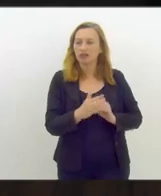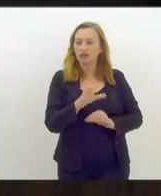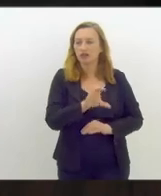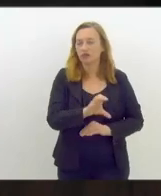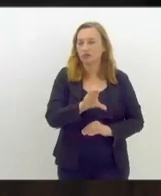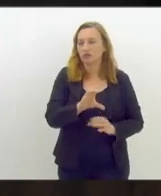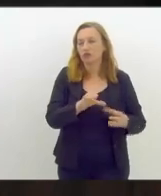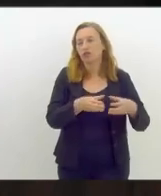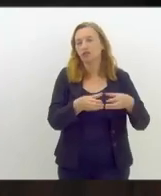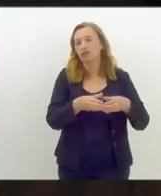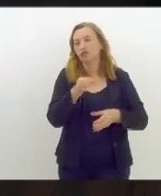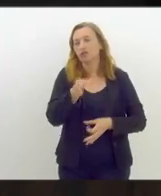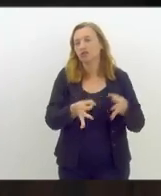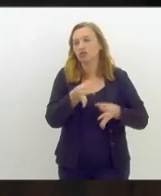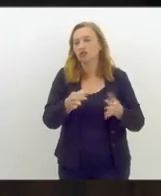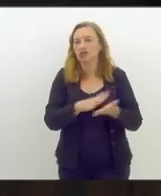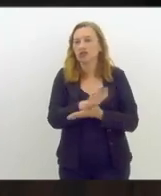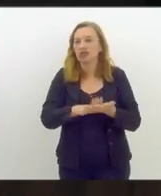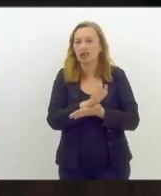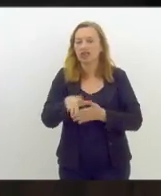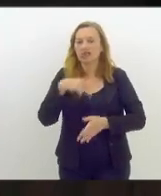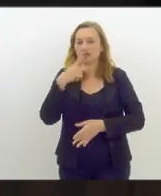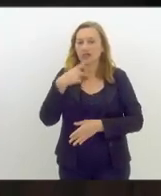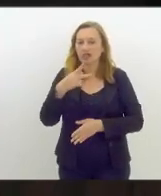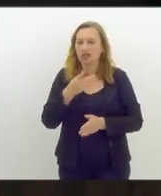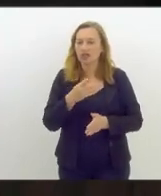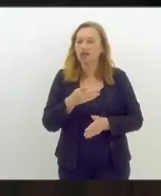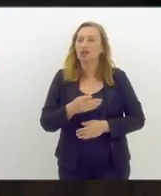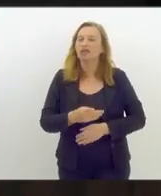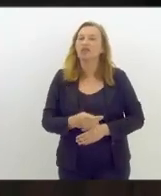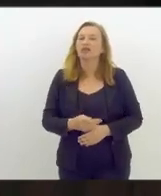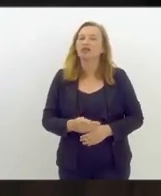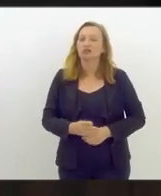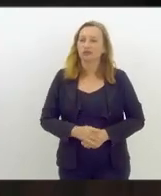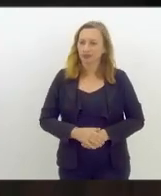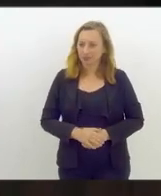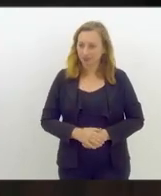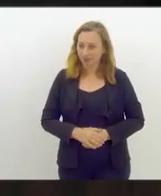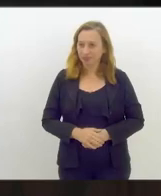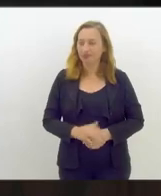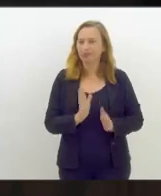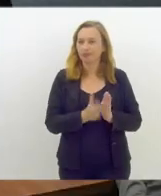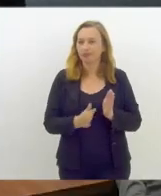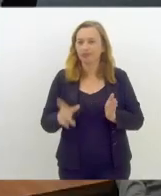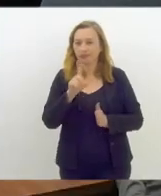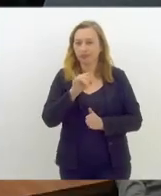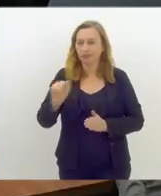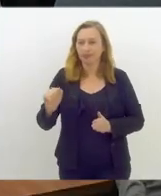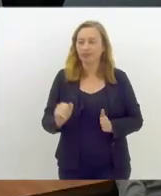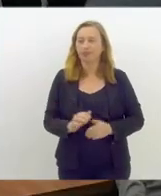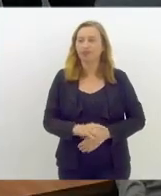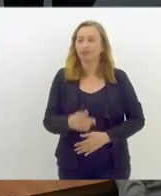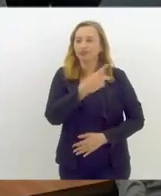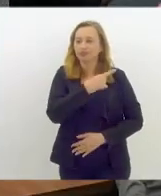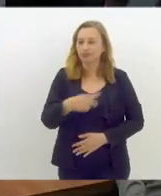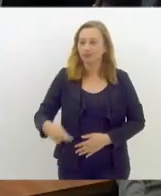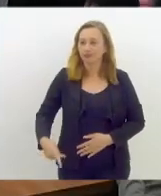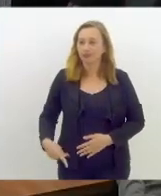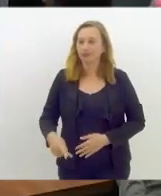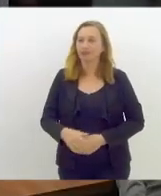Constituição e Justiça. Nada mais a tratar na ordem do dia, presidência.